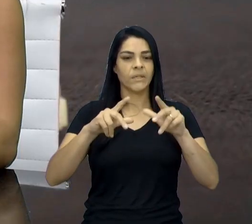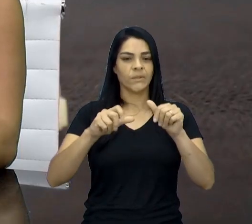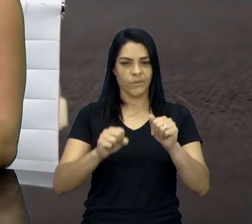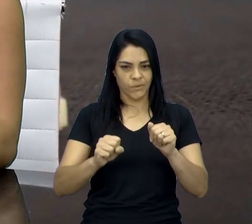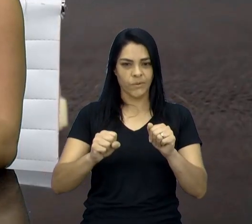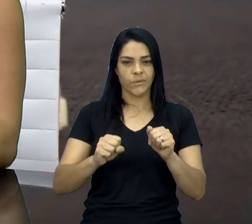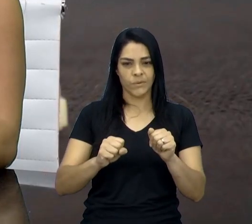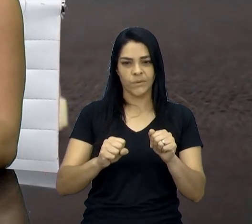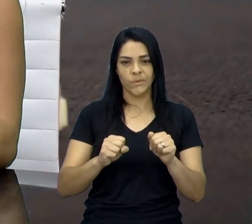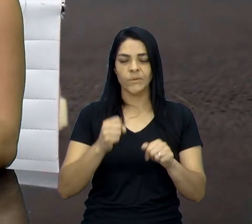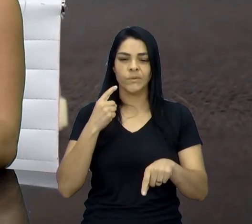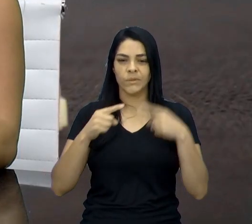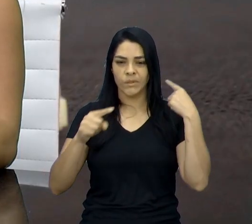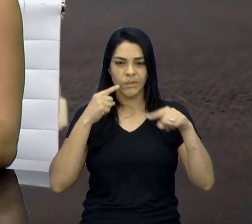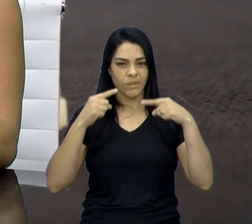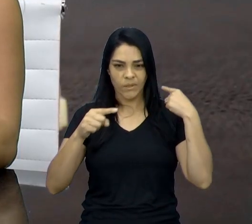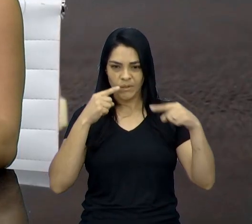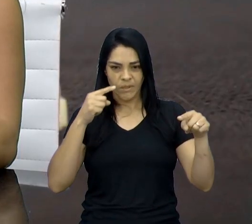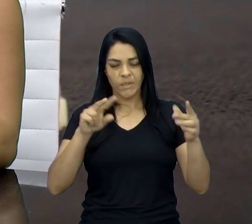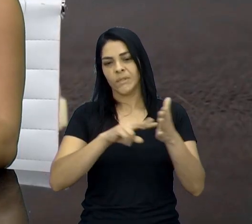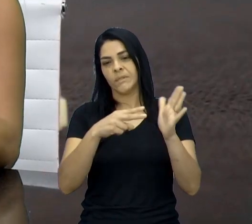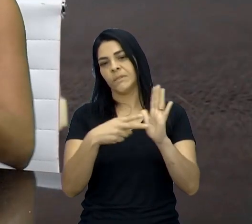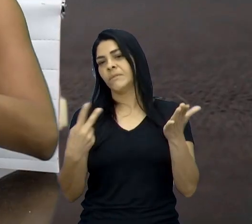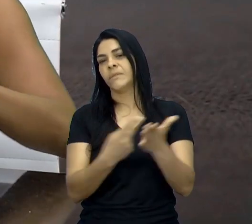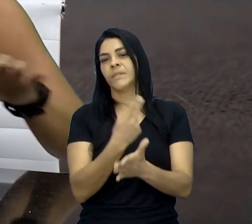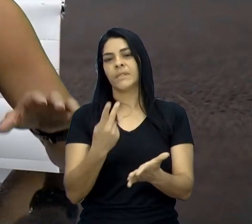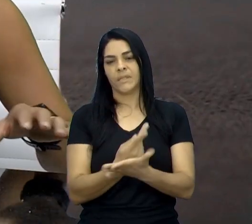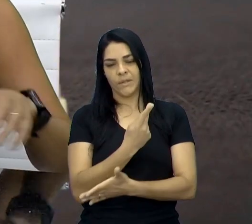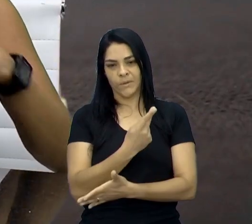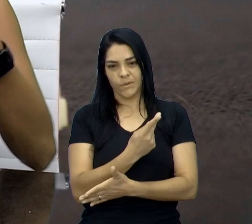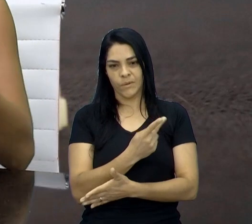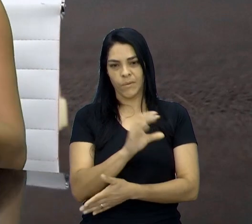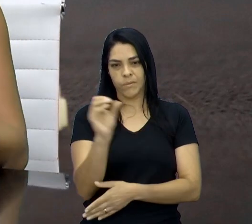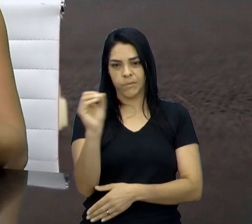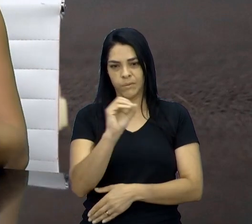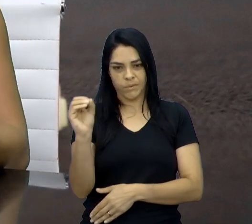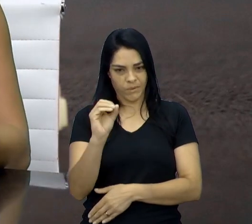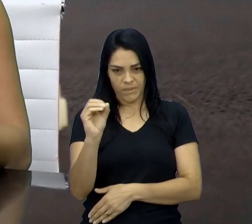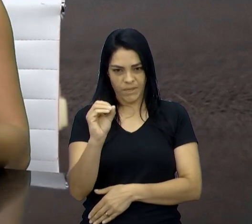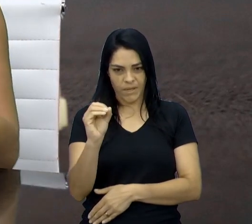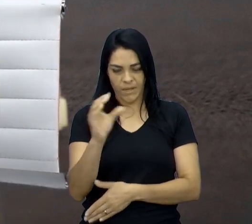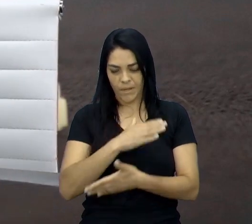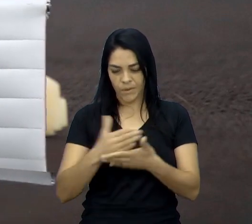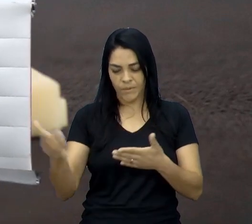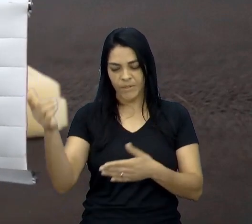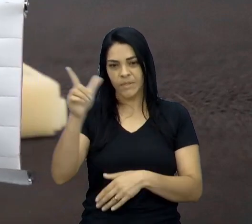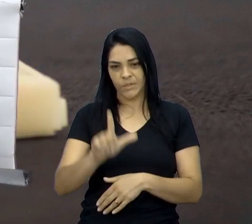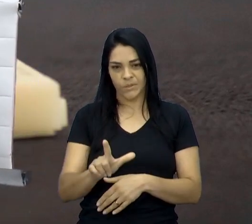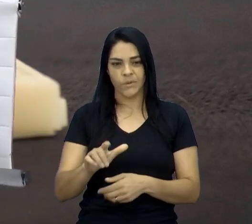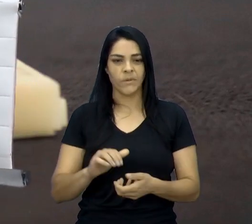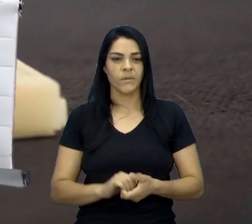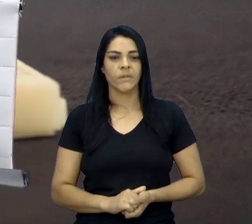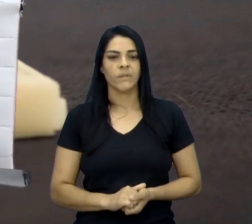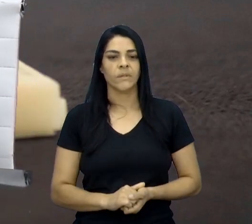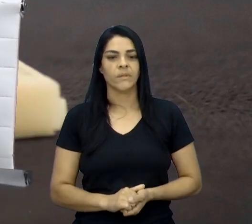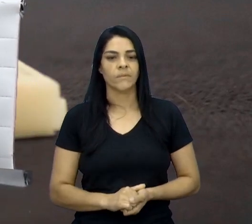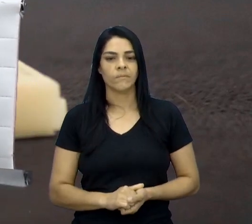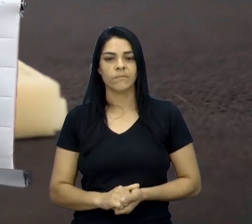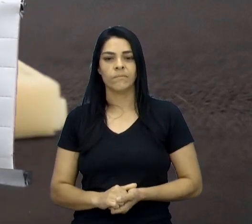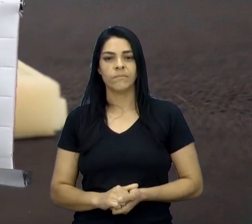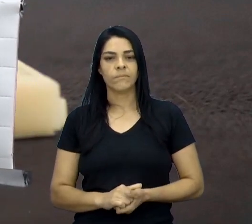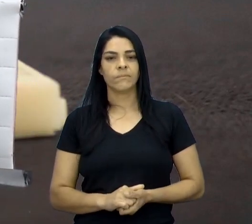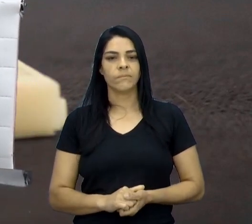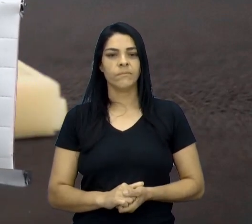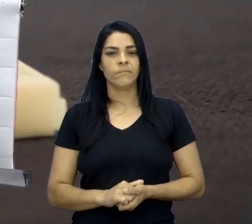e acende todos os LEDs, toca todos os sons, zera tudo e recomeça. Então, essa programação, ela